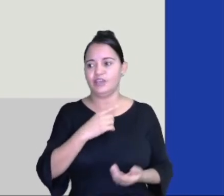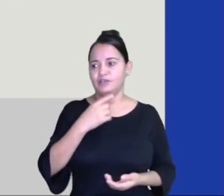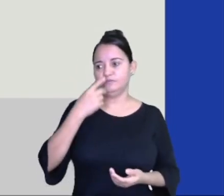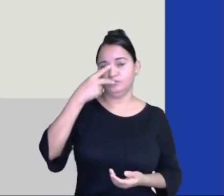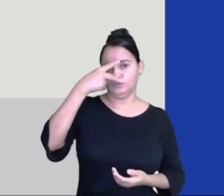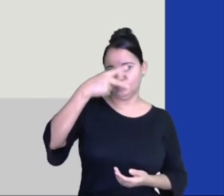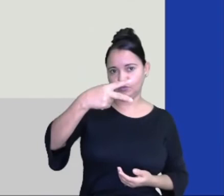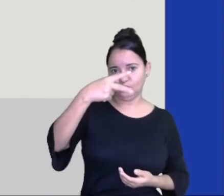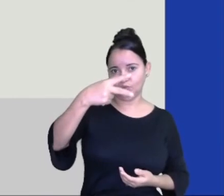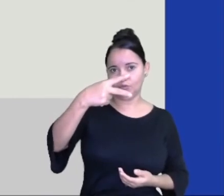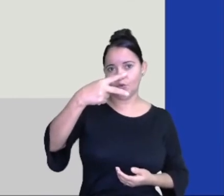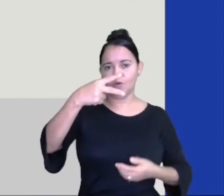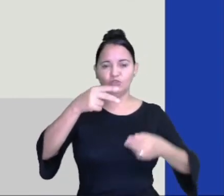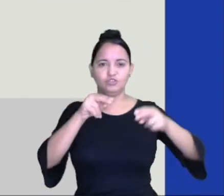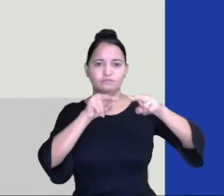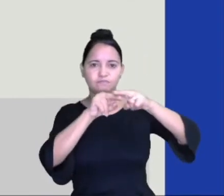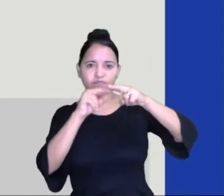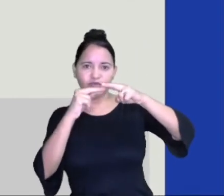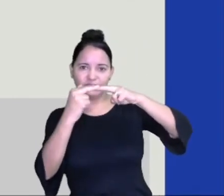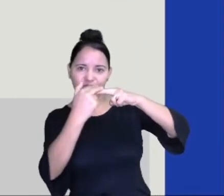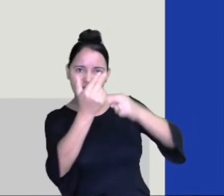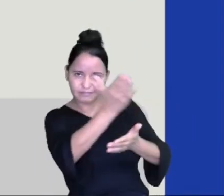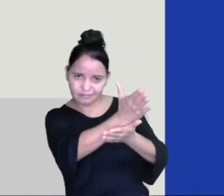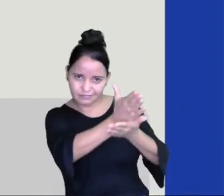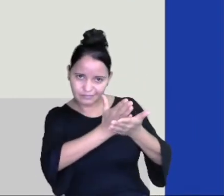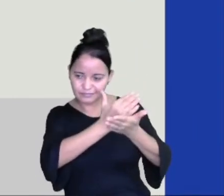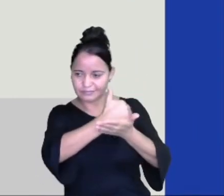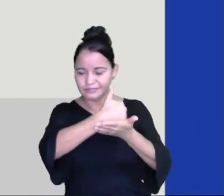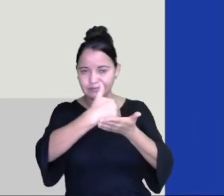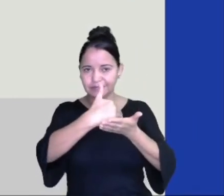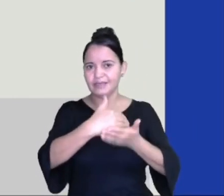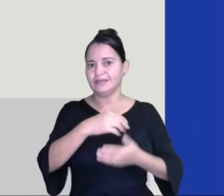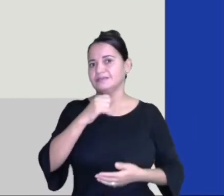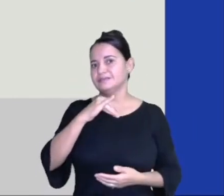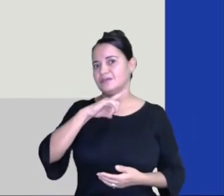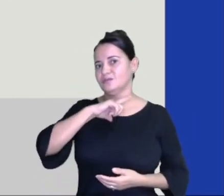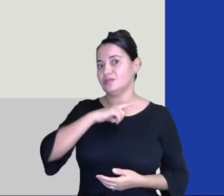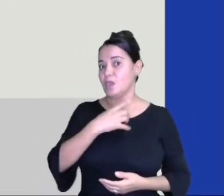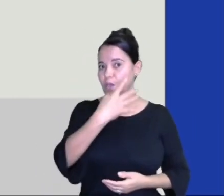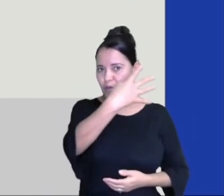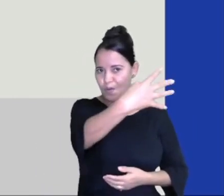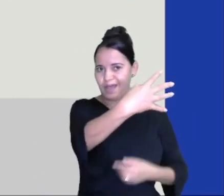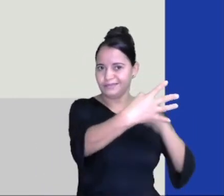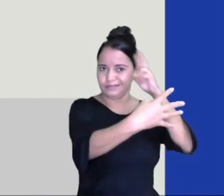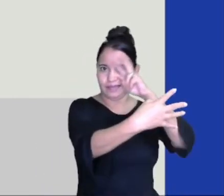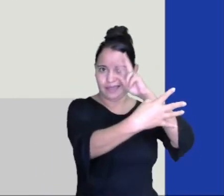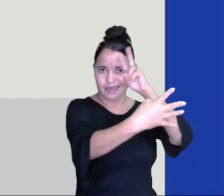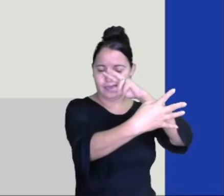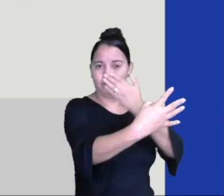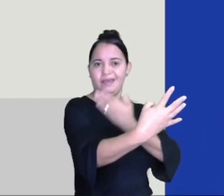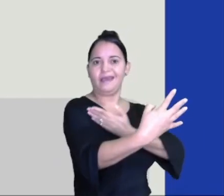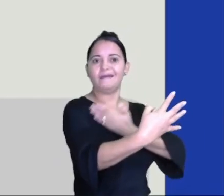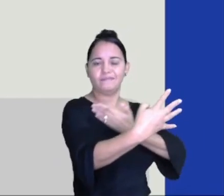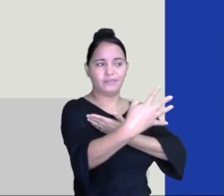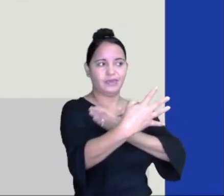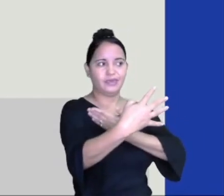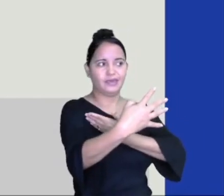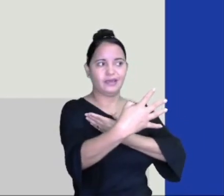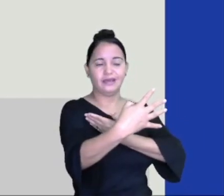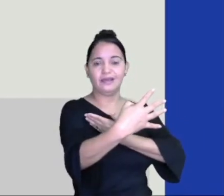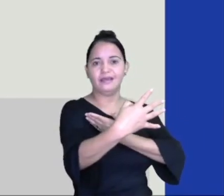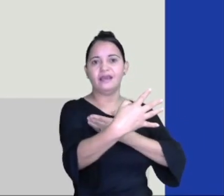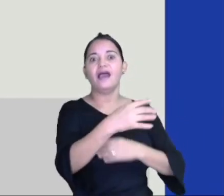dois pedaços de pizza. Então, se eu tenho 4 amigos e a pizza está dividida em